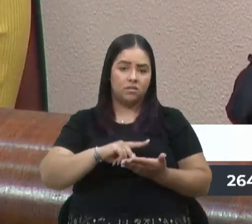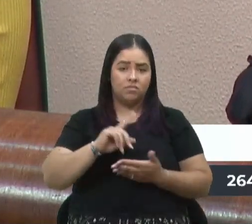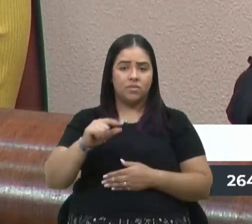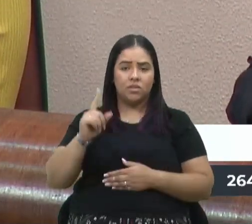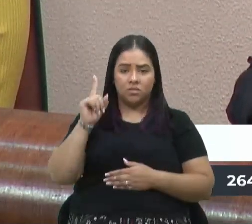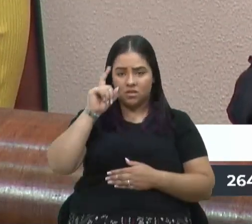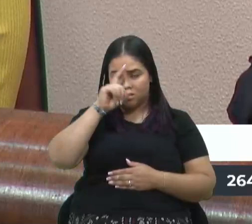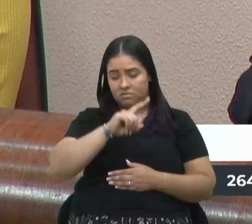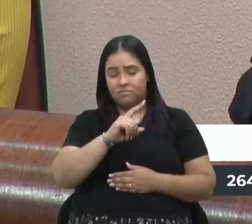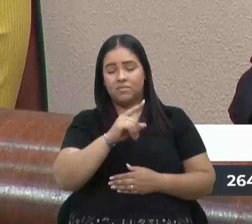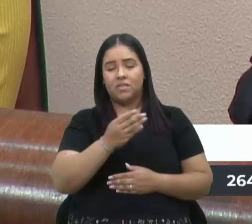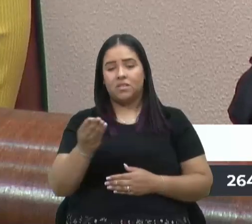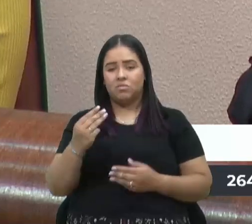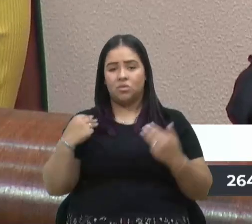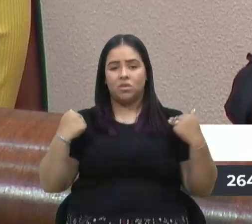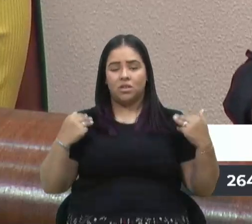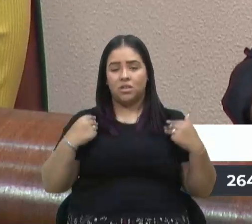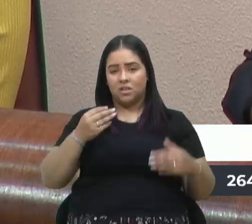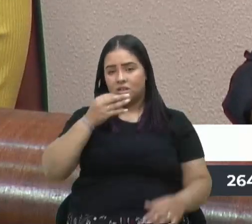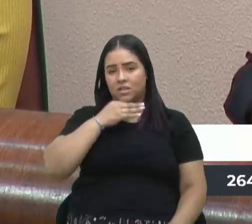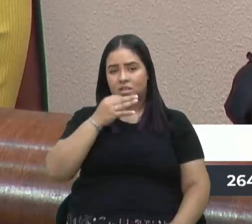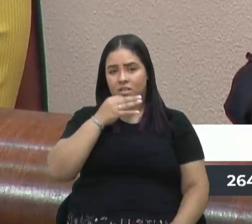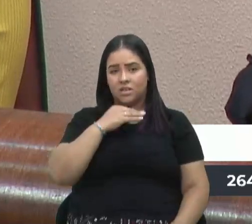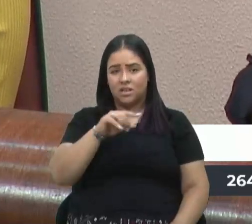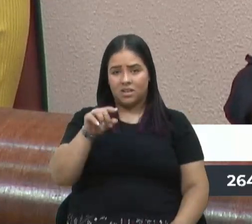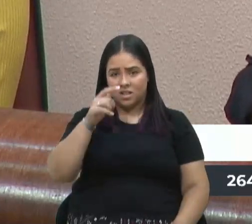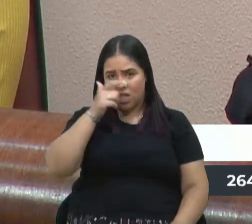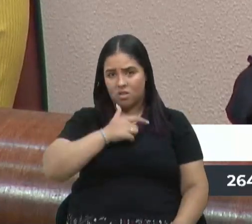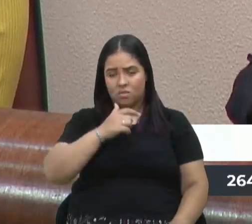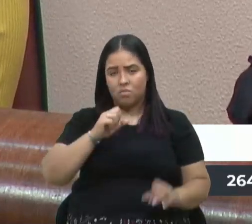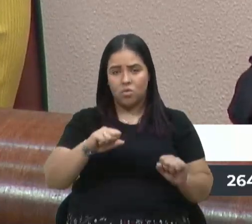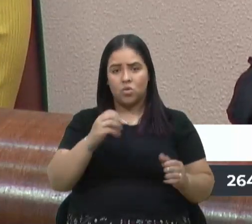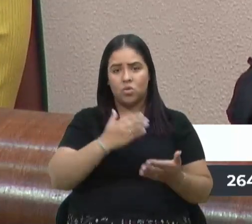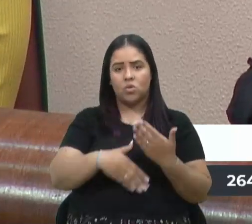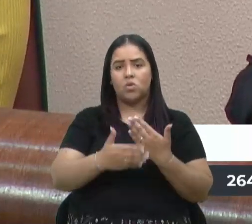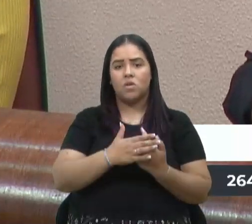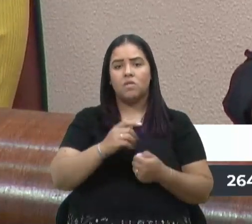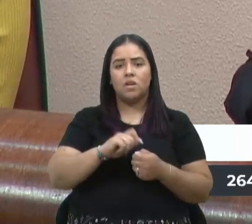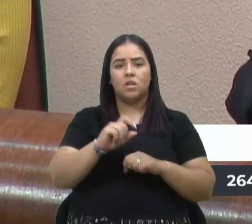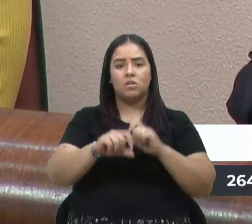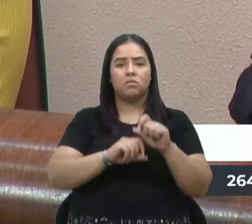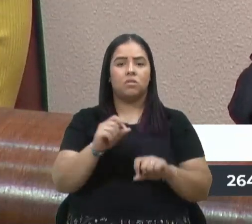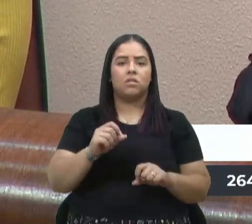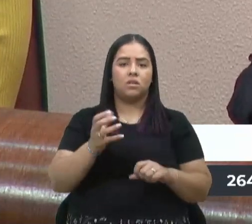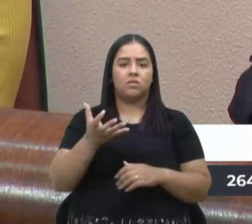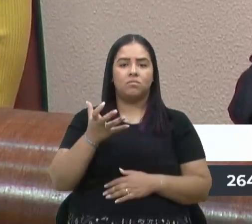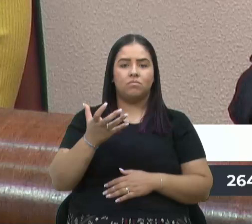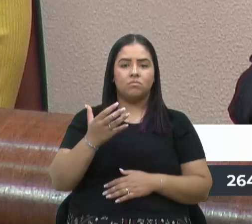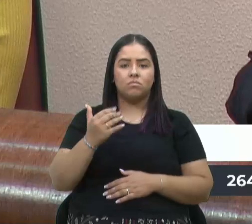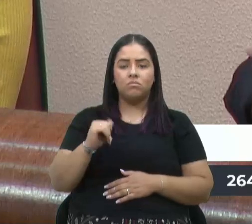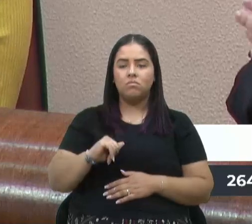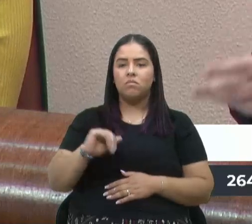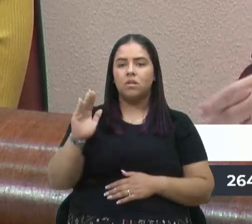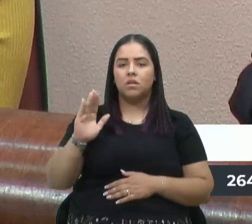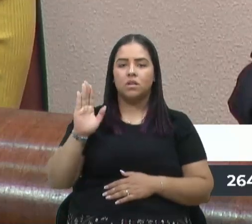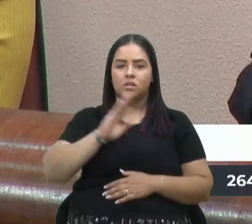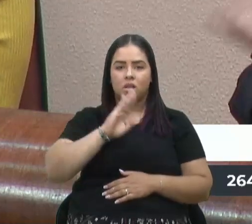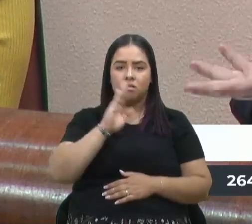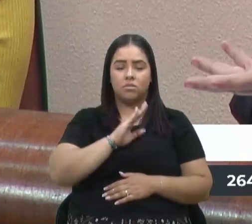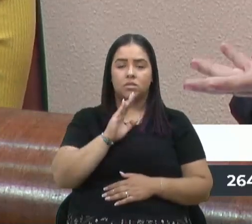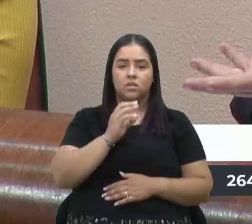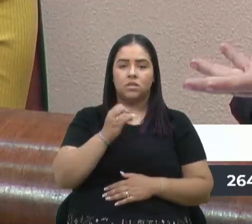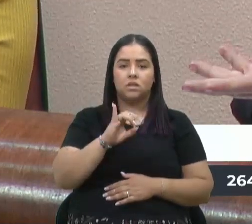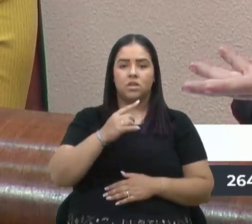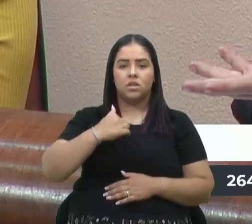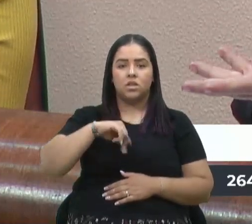lidar com o nosso motorista de Caxias do Sul. Eles acham que podem tudo, fazem o que querem, andam acima da velocidade, e quando a gente